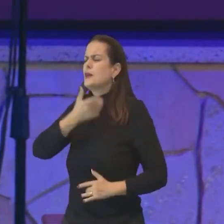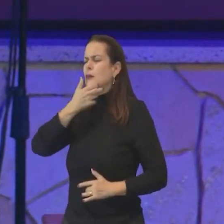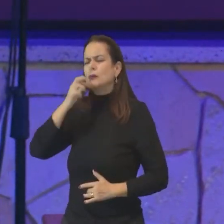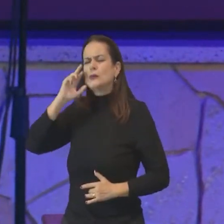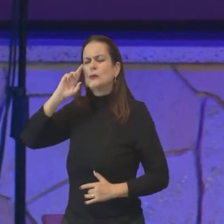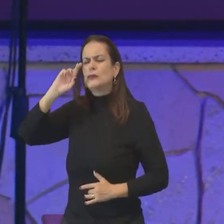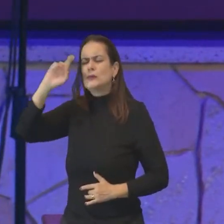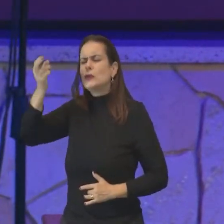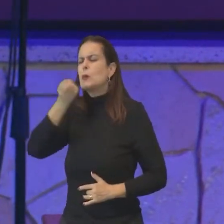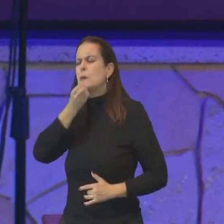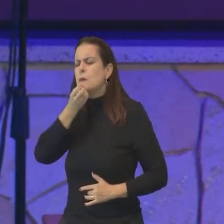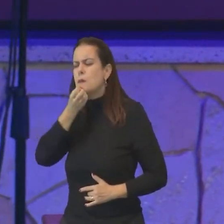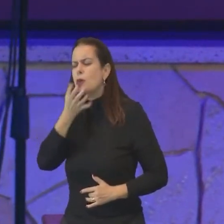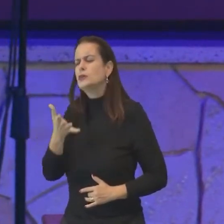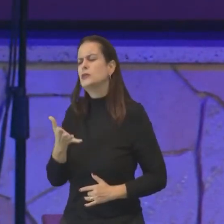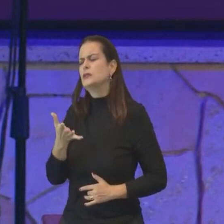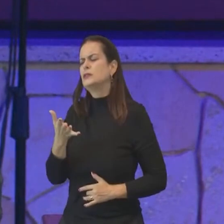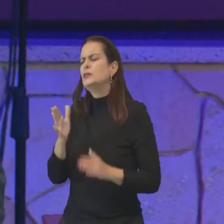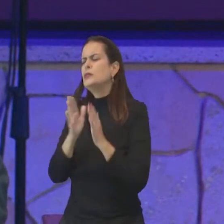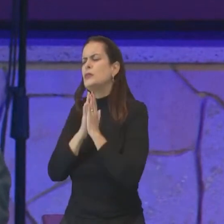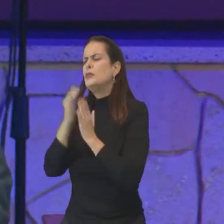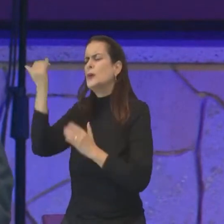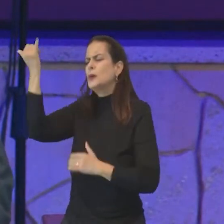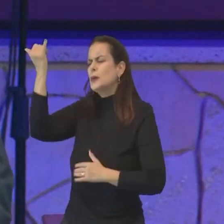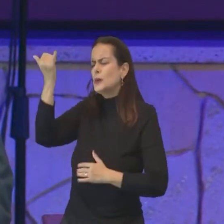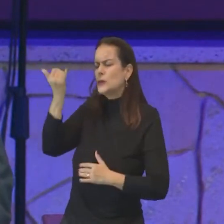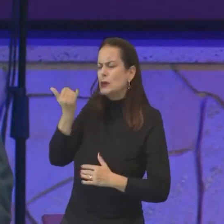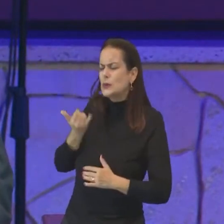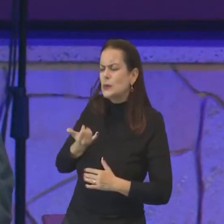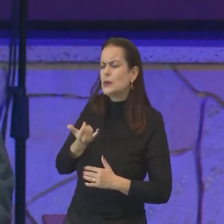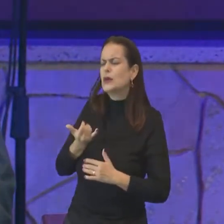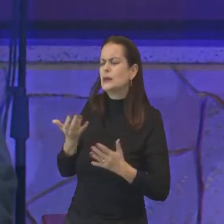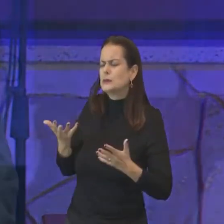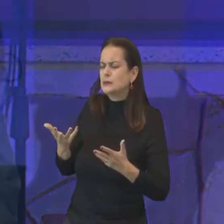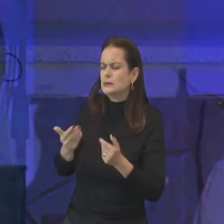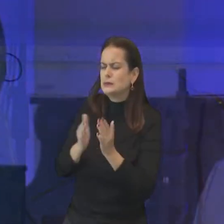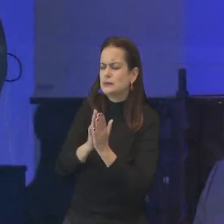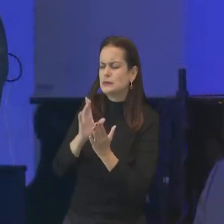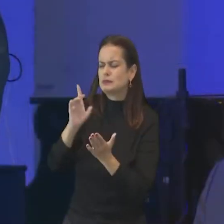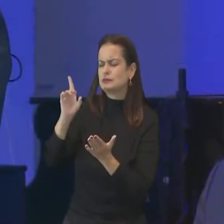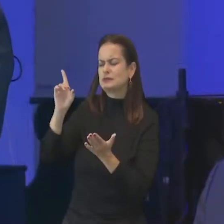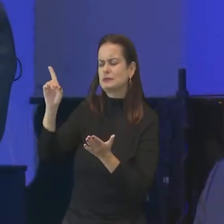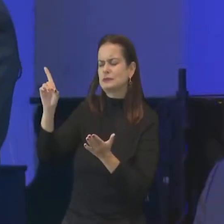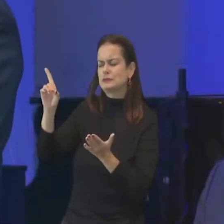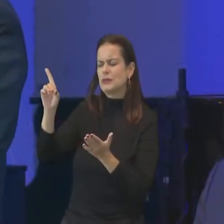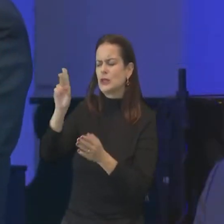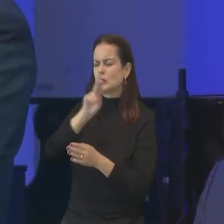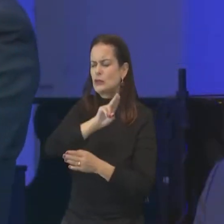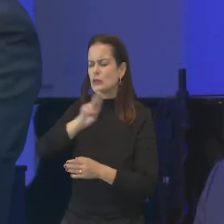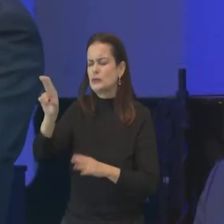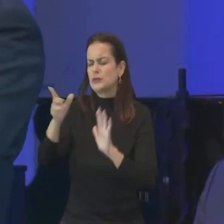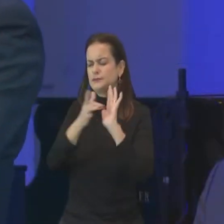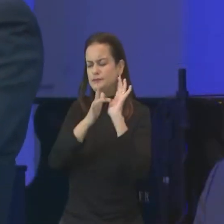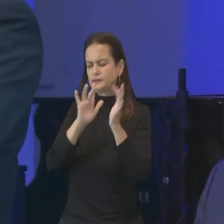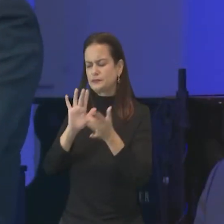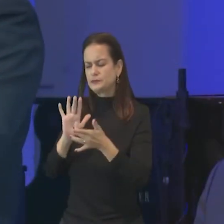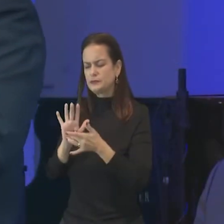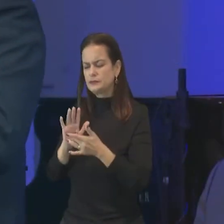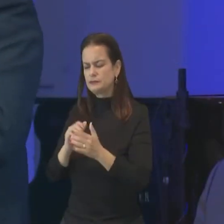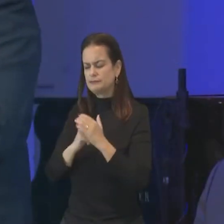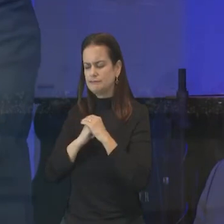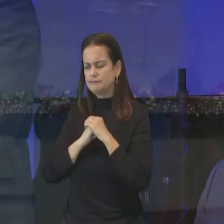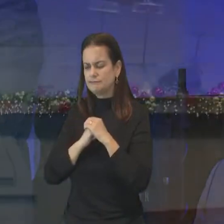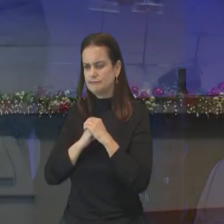Senhor e bondade, fala-nos por meio desta bendita palavra, em nome de Jesus.